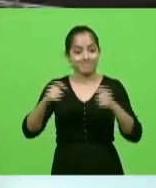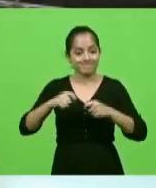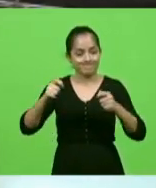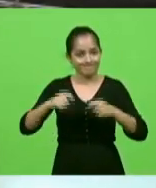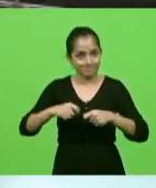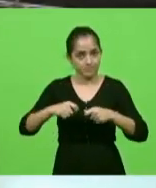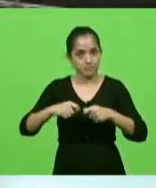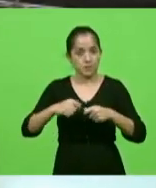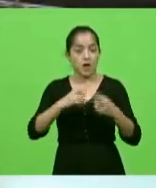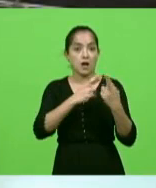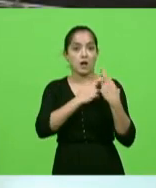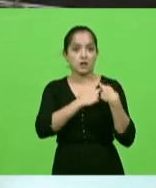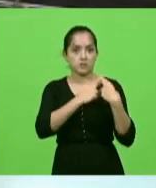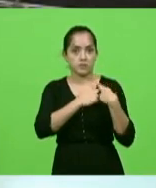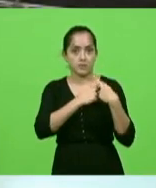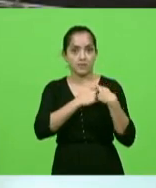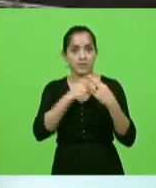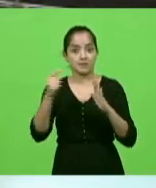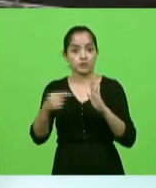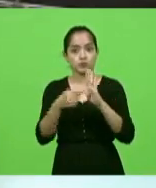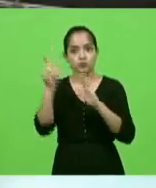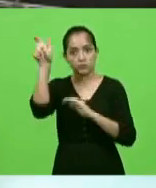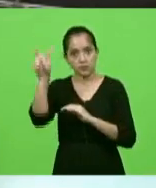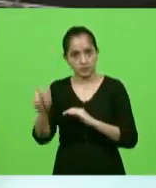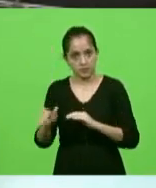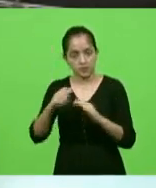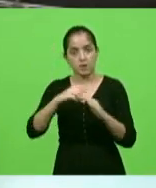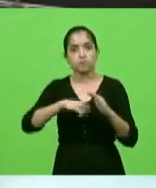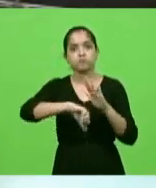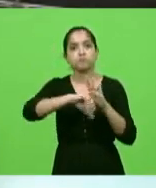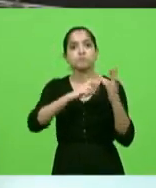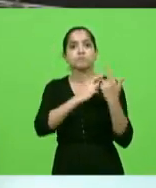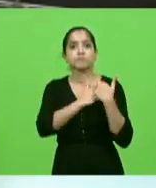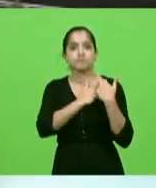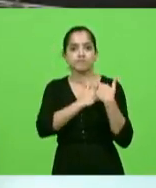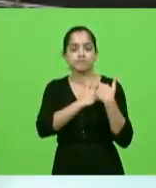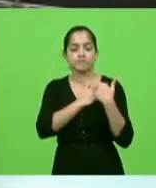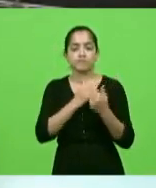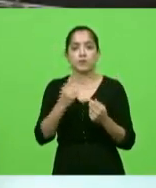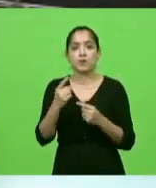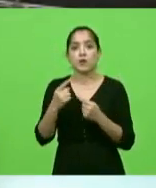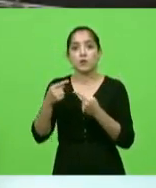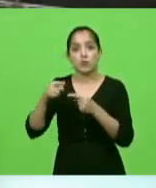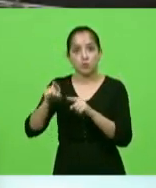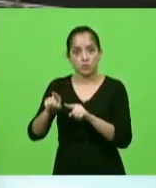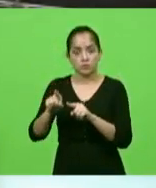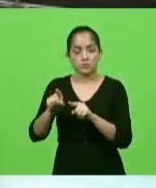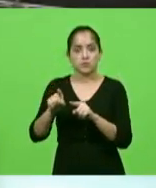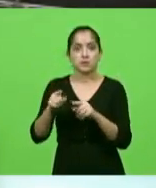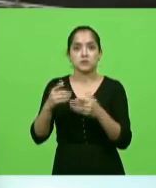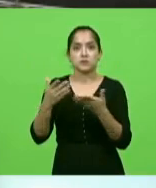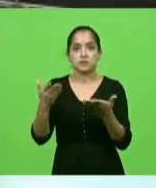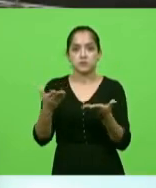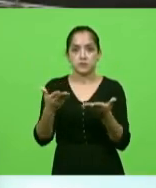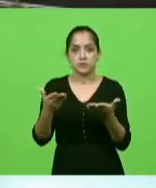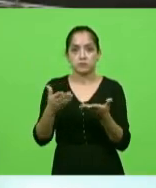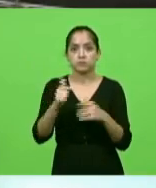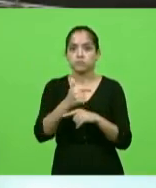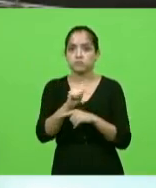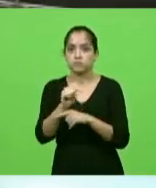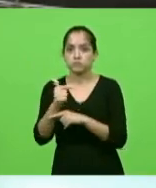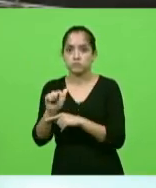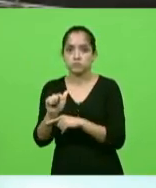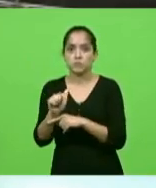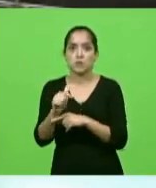autorizem a responsabilização do denunciado por crimes de responsabilidade a ele imputada porquanto ausente a